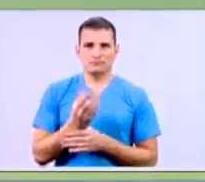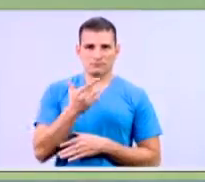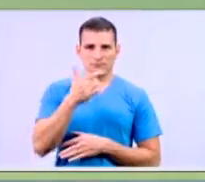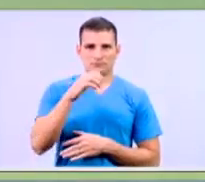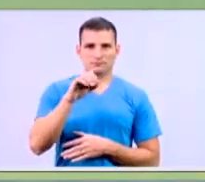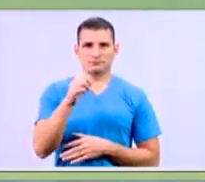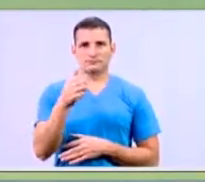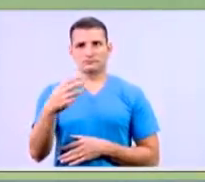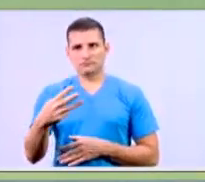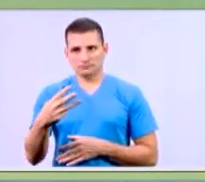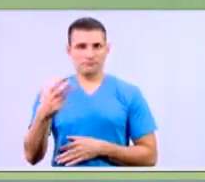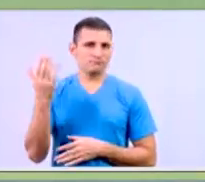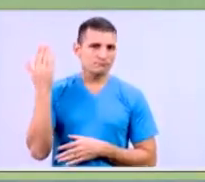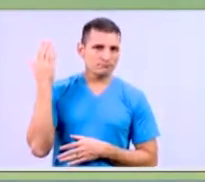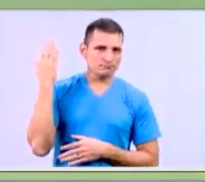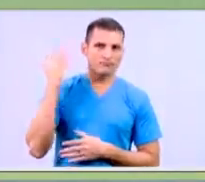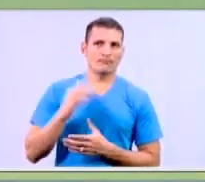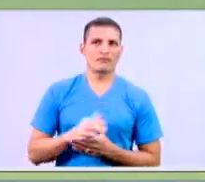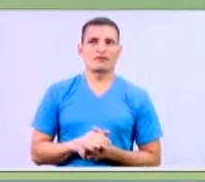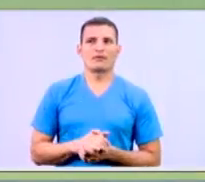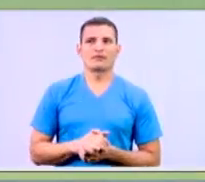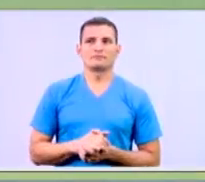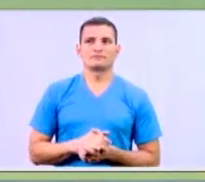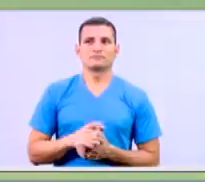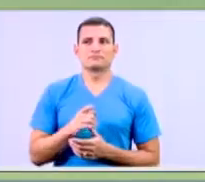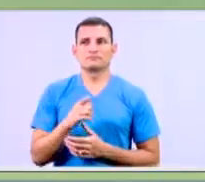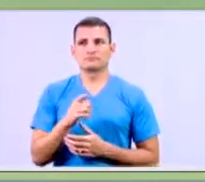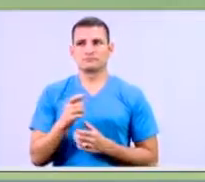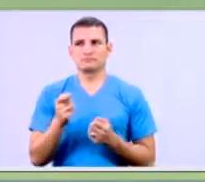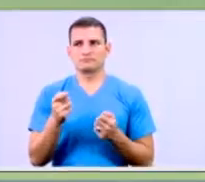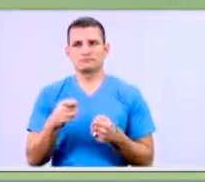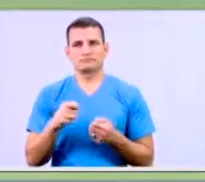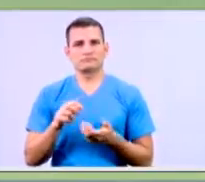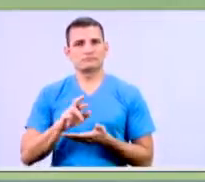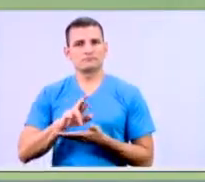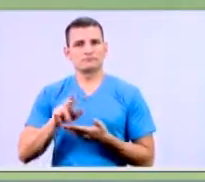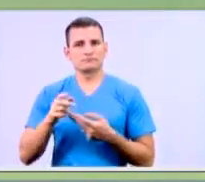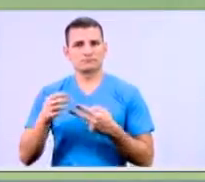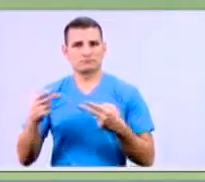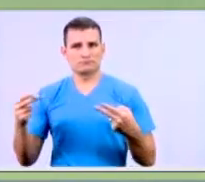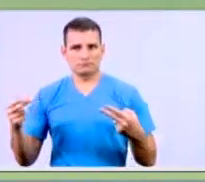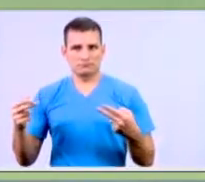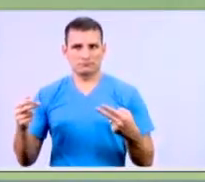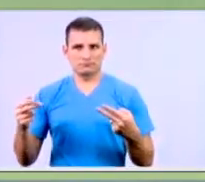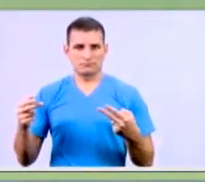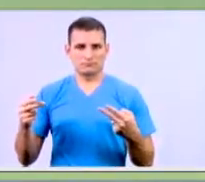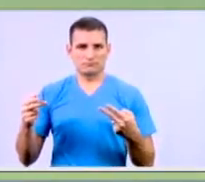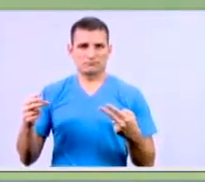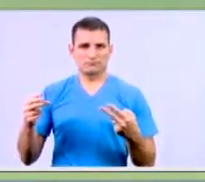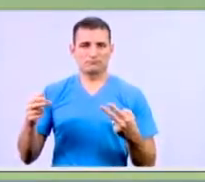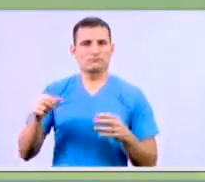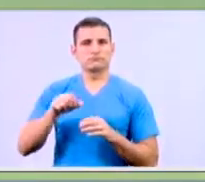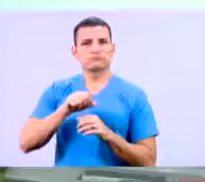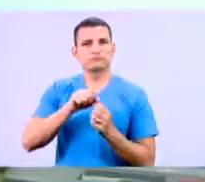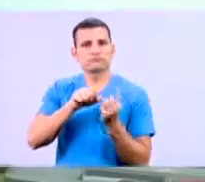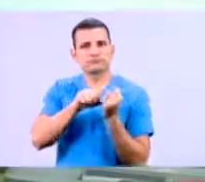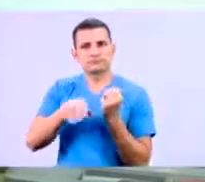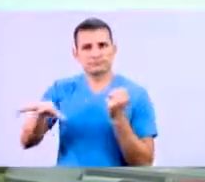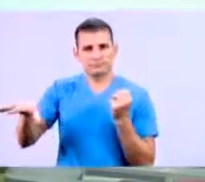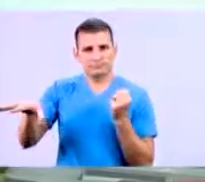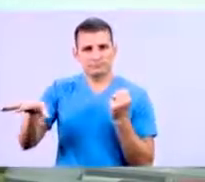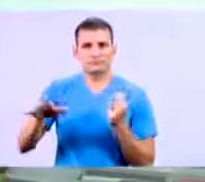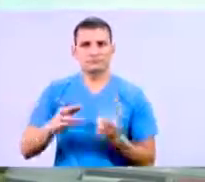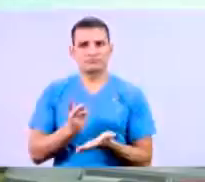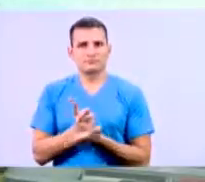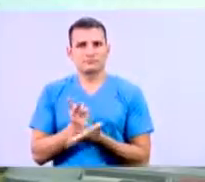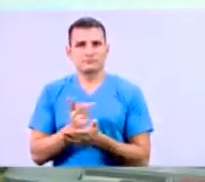é bem recente, e permite mais de um dispositivo transmitir dados simultaneamente. Desculpa, eu